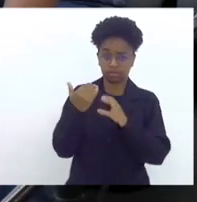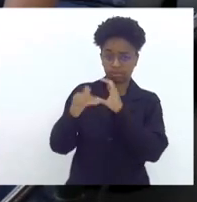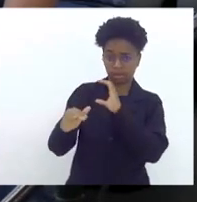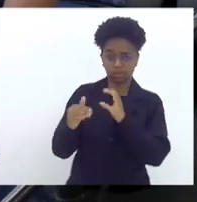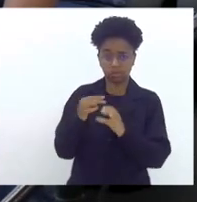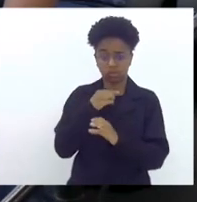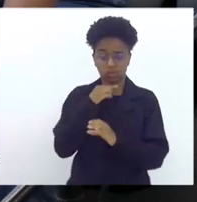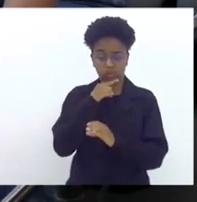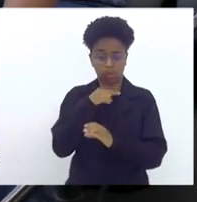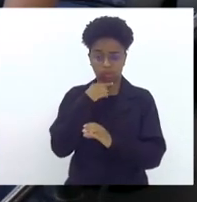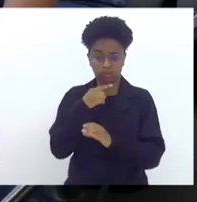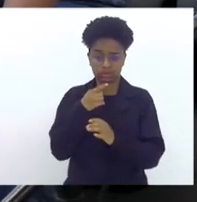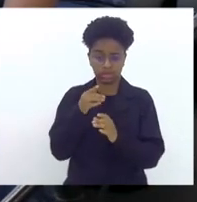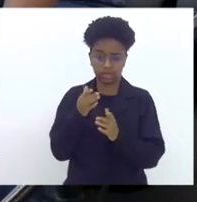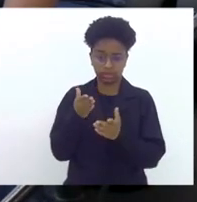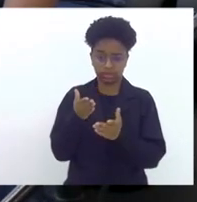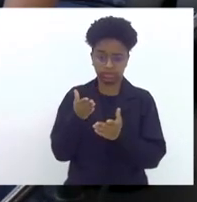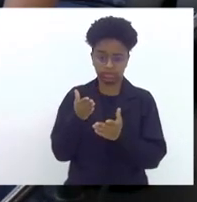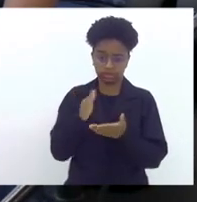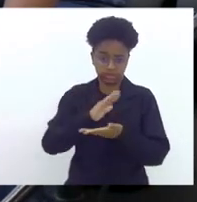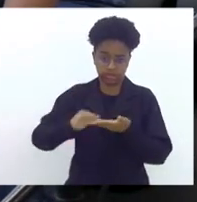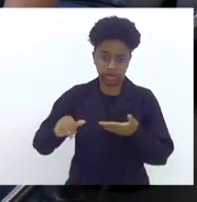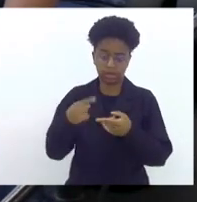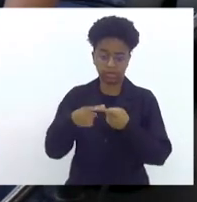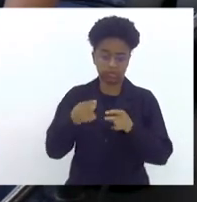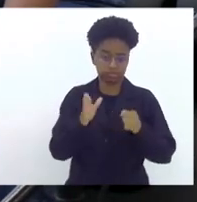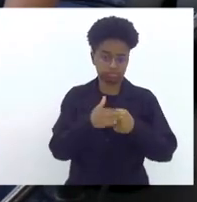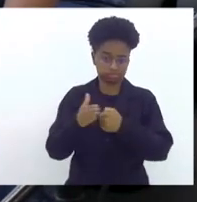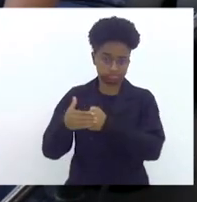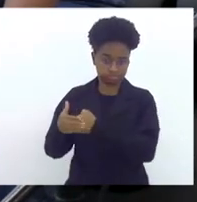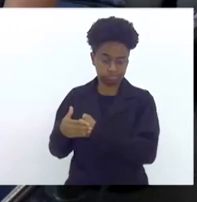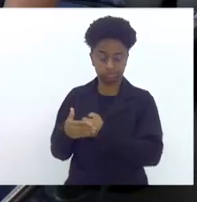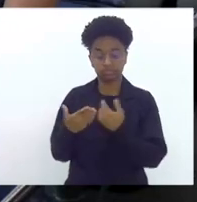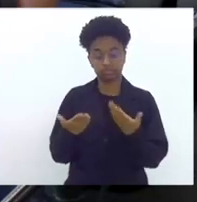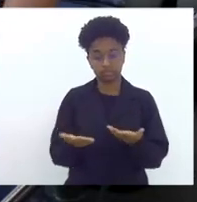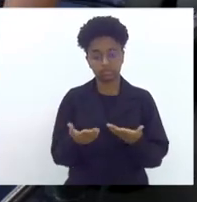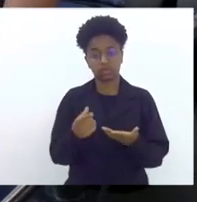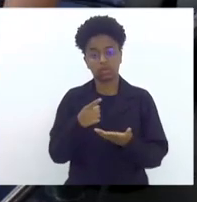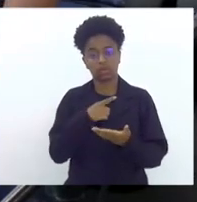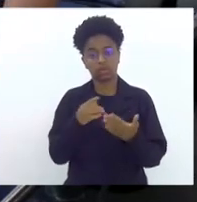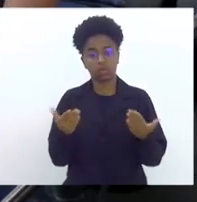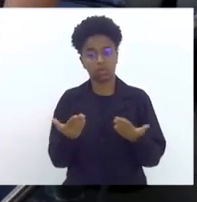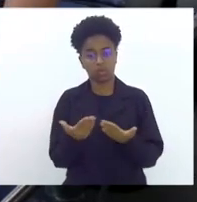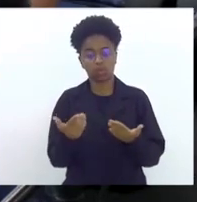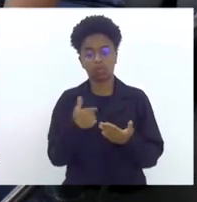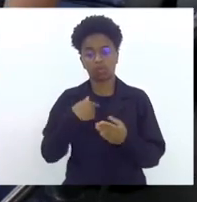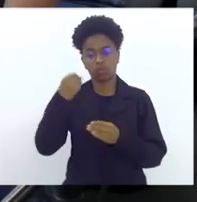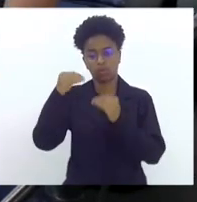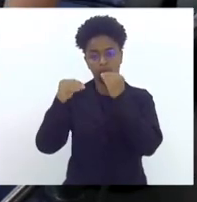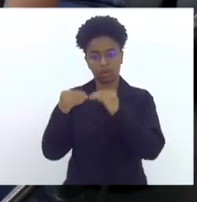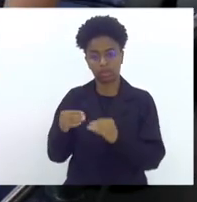interceptar porque a criptografia ponto a ponto né então isso já tem já tem